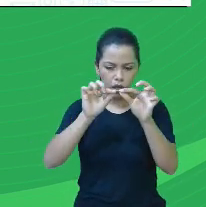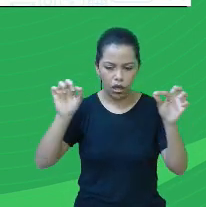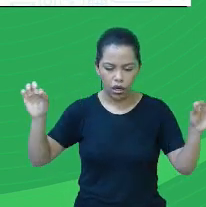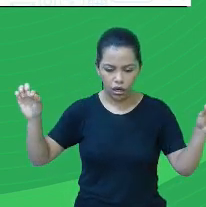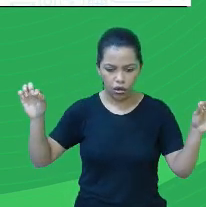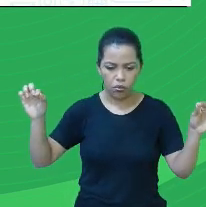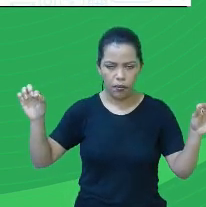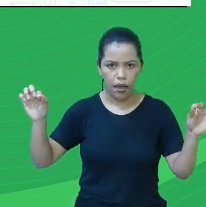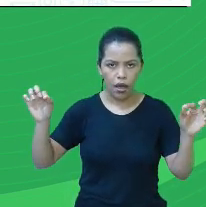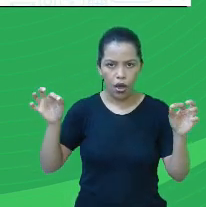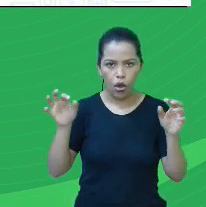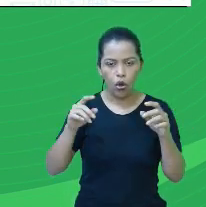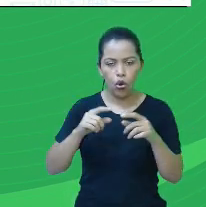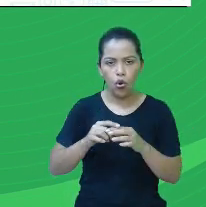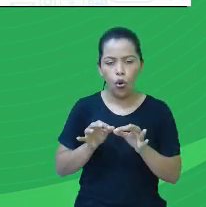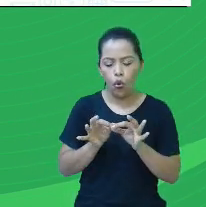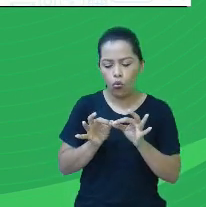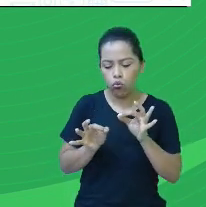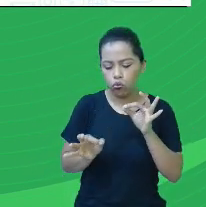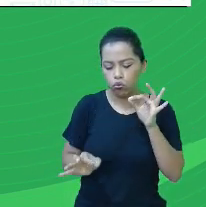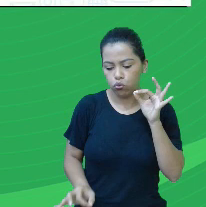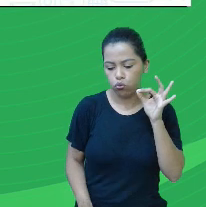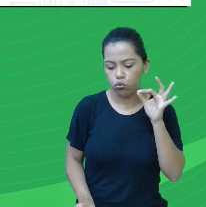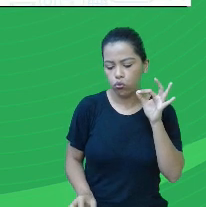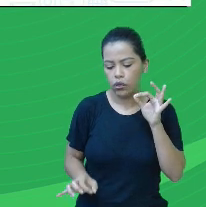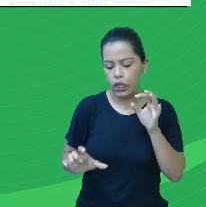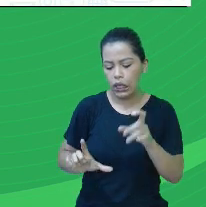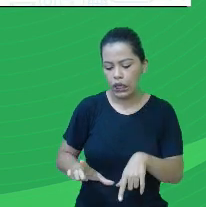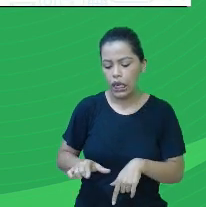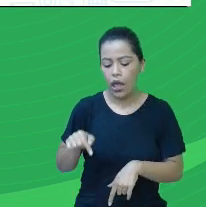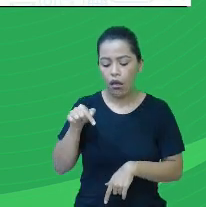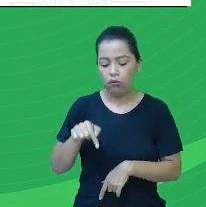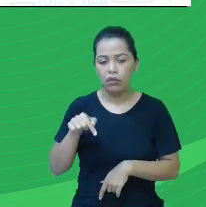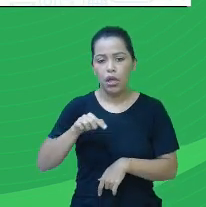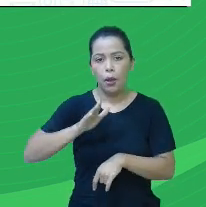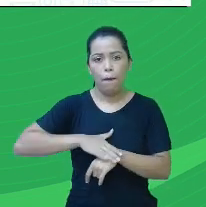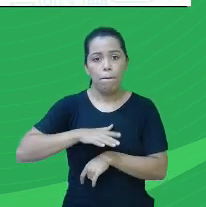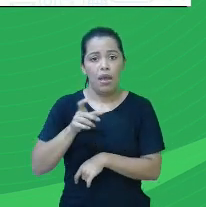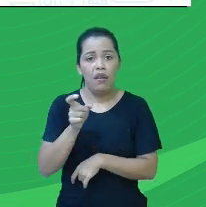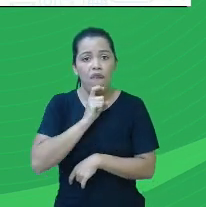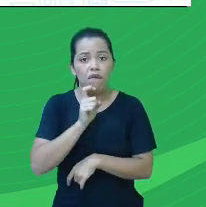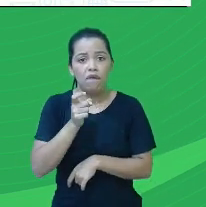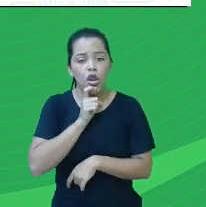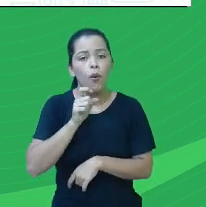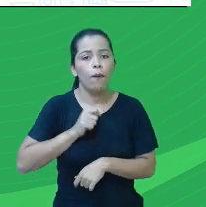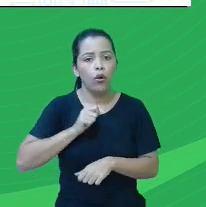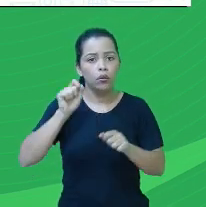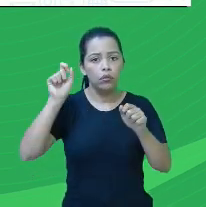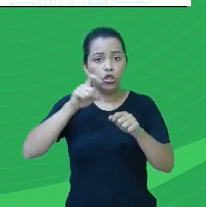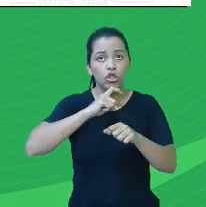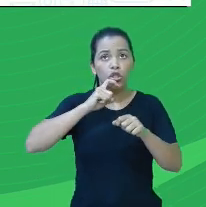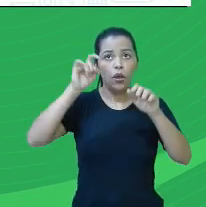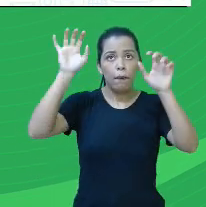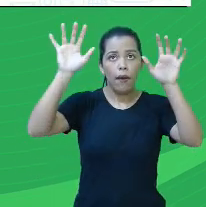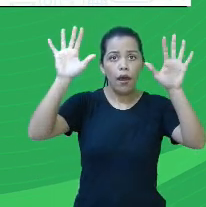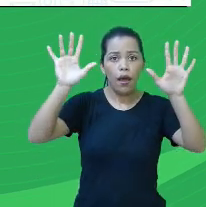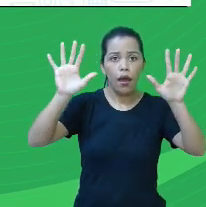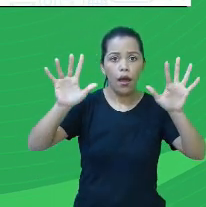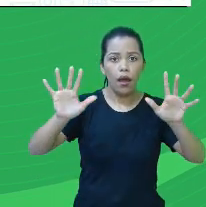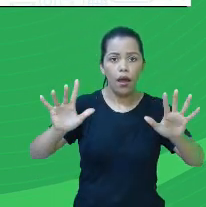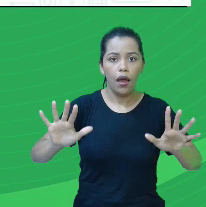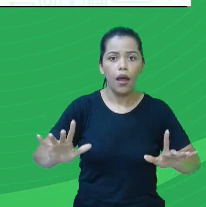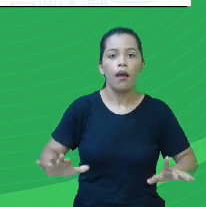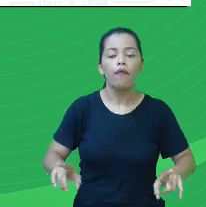em algumas cidades, em alguns municípios, chega até a ter neve nos dias frios. Bem diferente aqui do Nordeste, né?